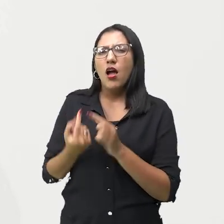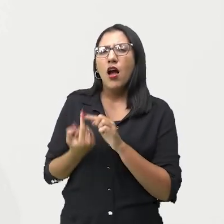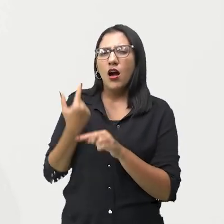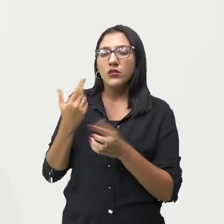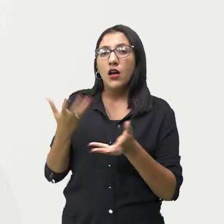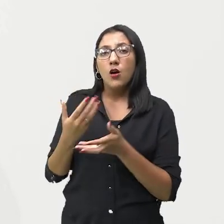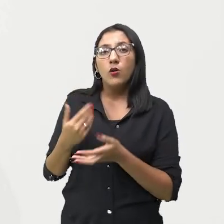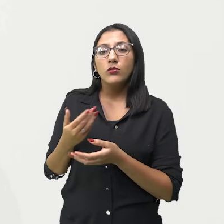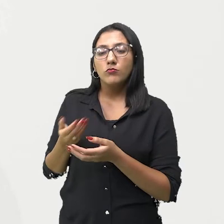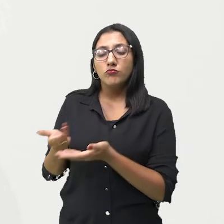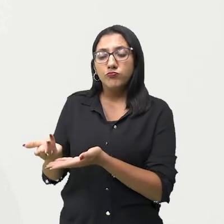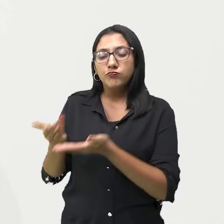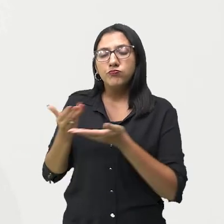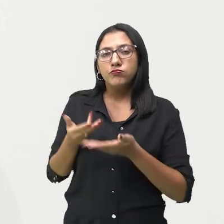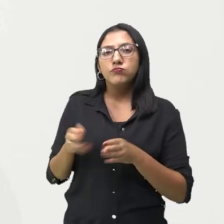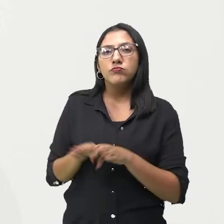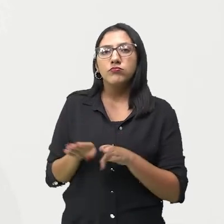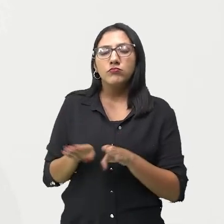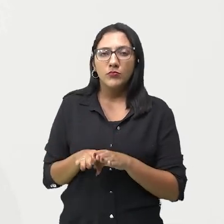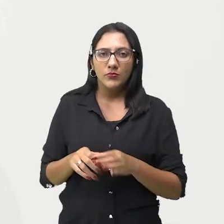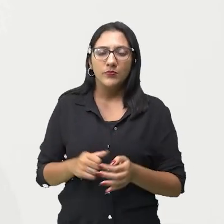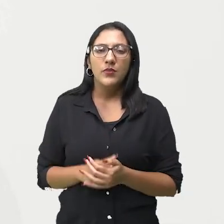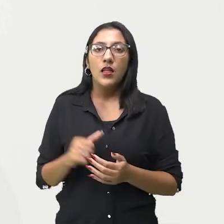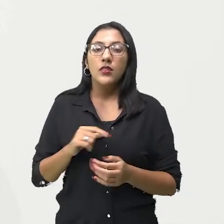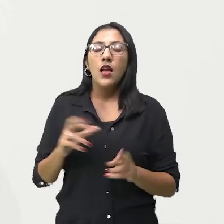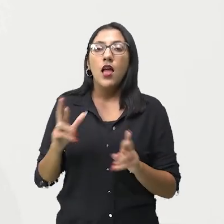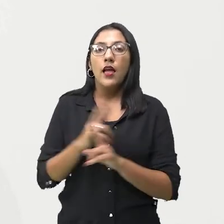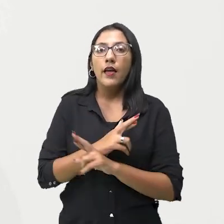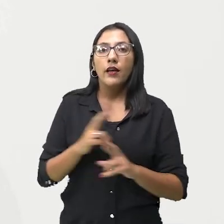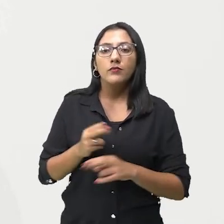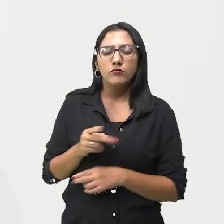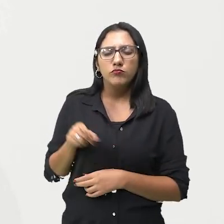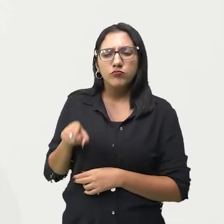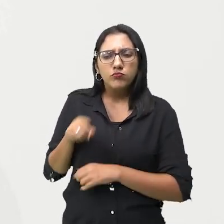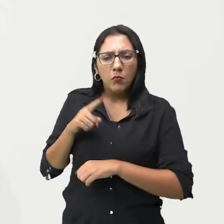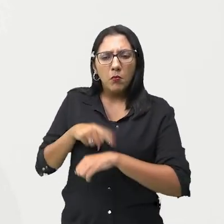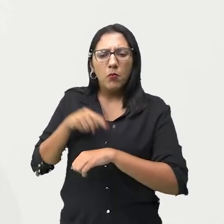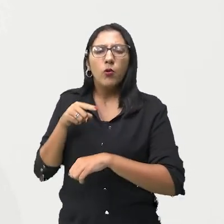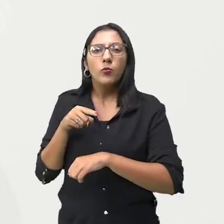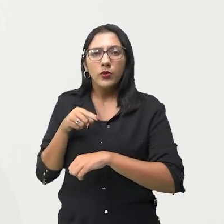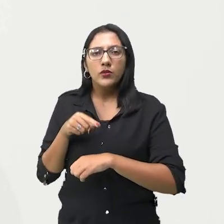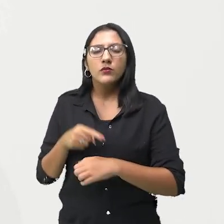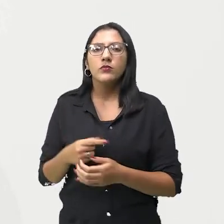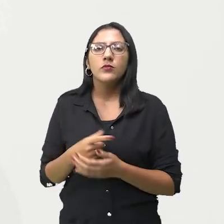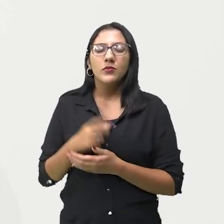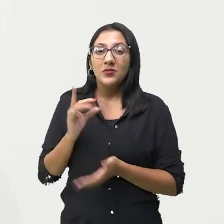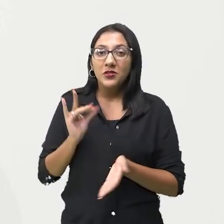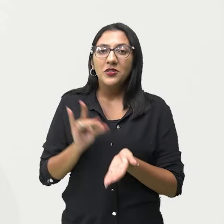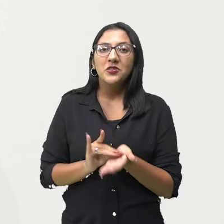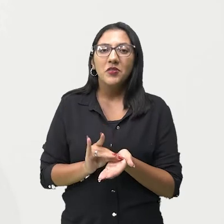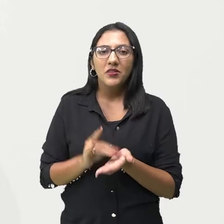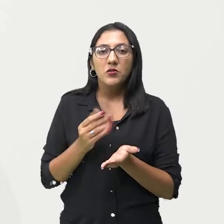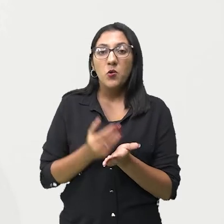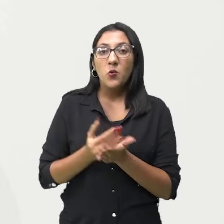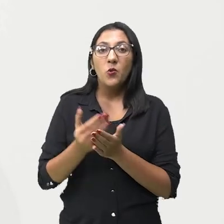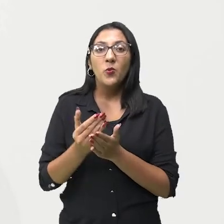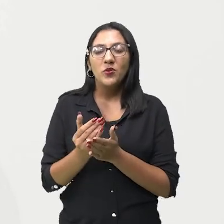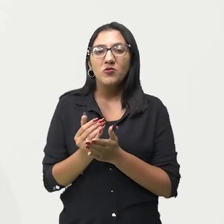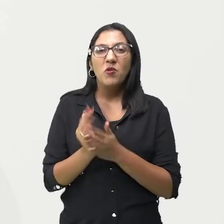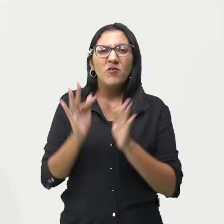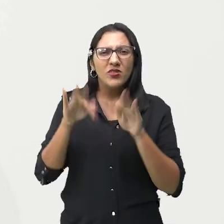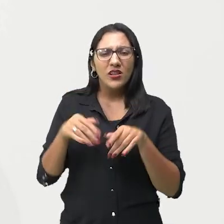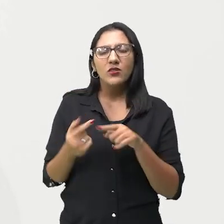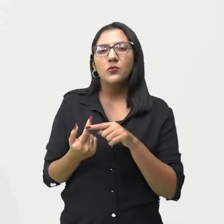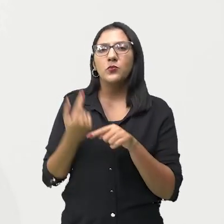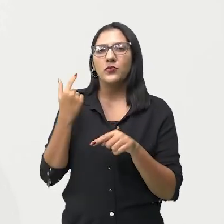né? Então, esse obsequiou se refere, naquele momento ali, a algo que realmente iniciou e finalizou